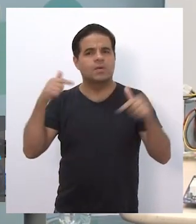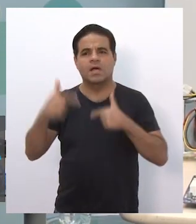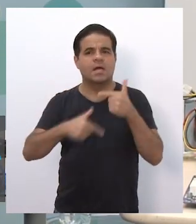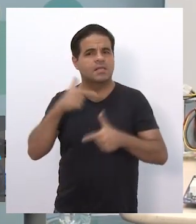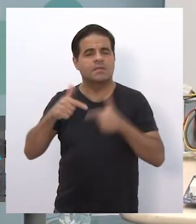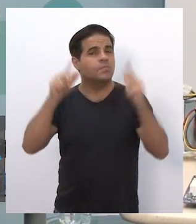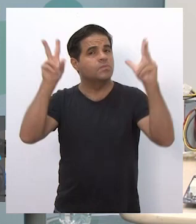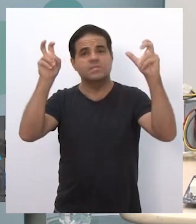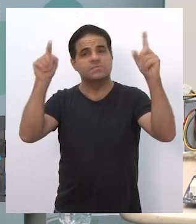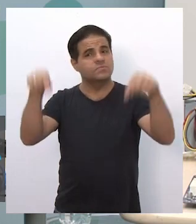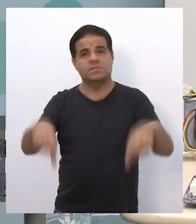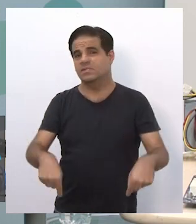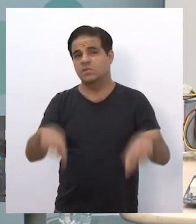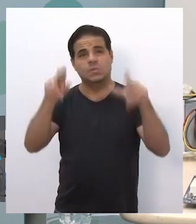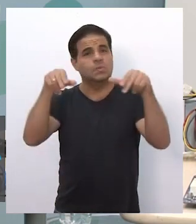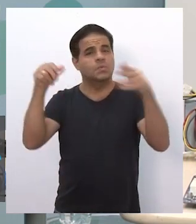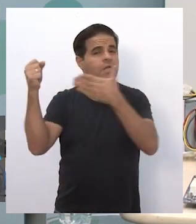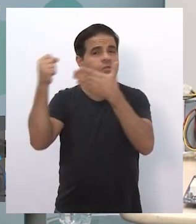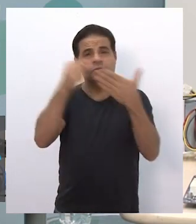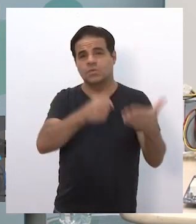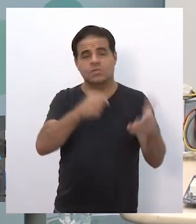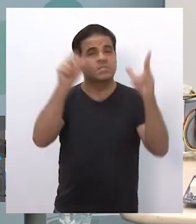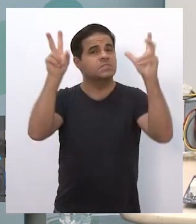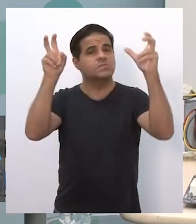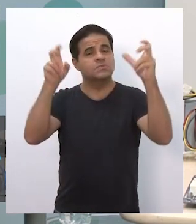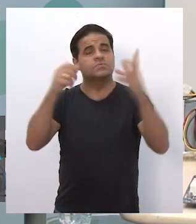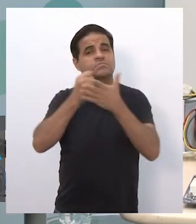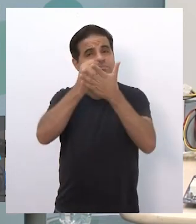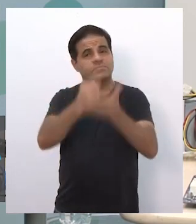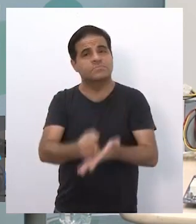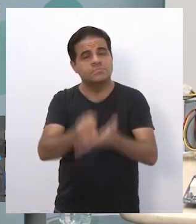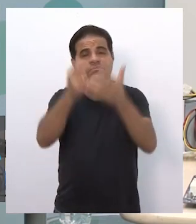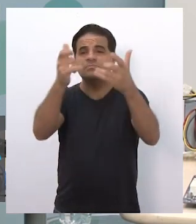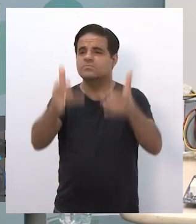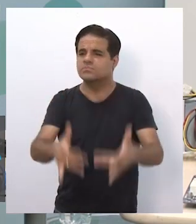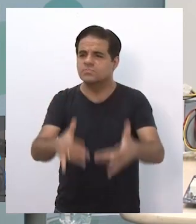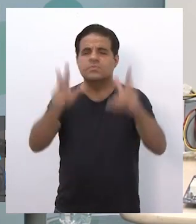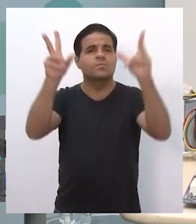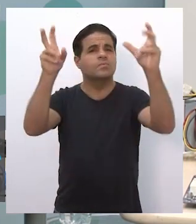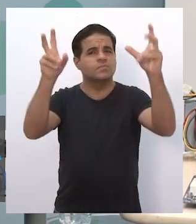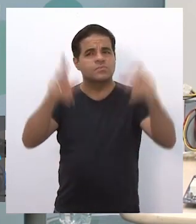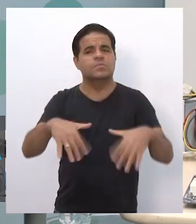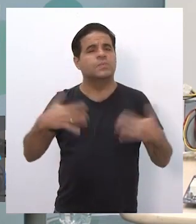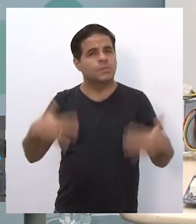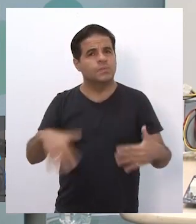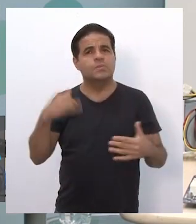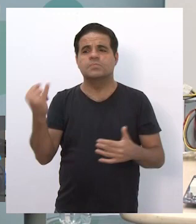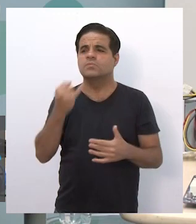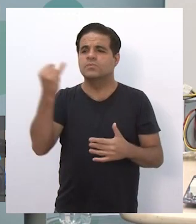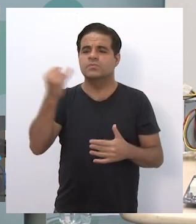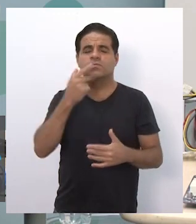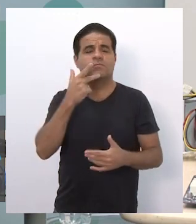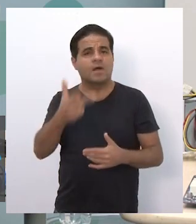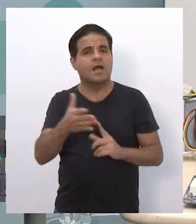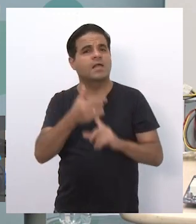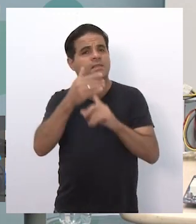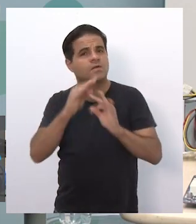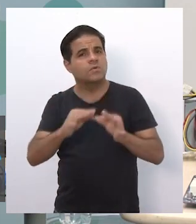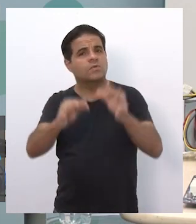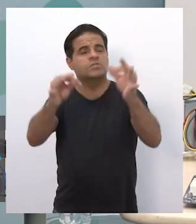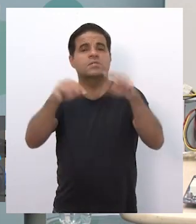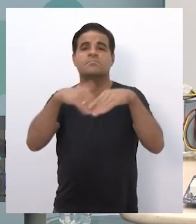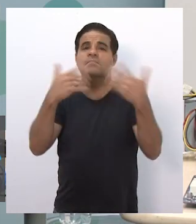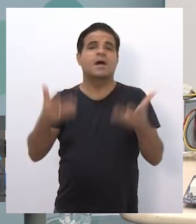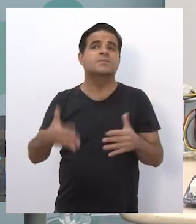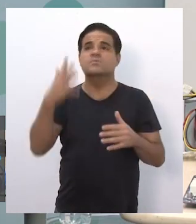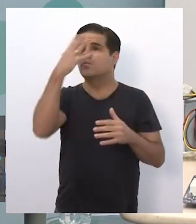trabalhou com esse assunto, né? Nunca trouxe à tona esse assunto, que é um assunto super pertinente, porque a gente fala de tecnologia, mas a gente